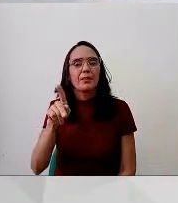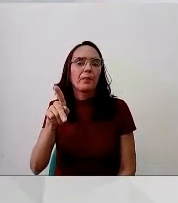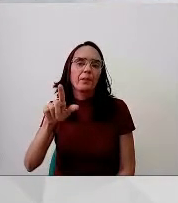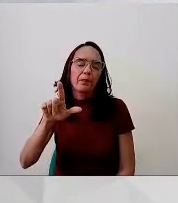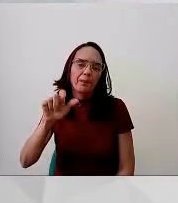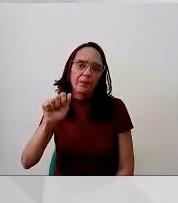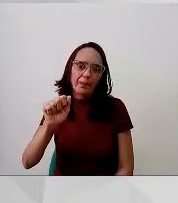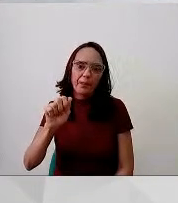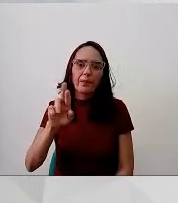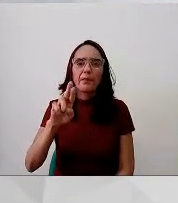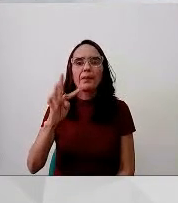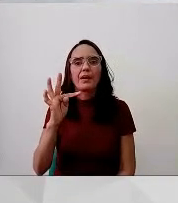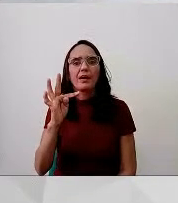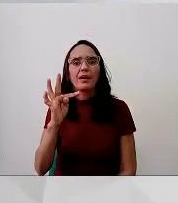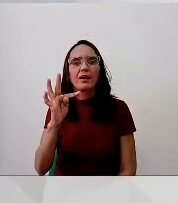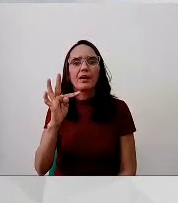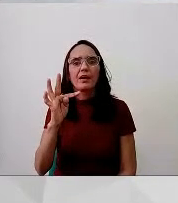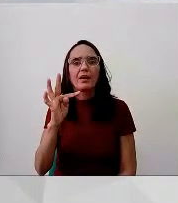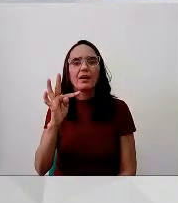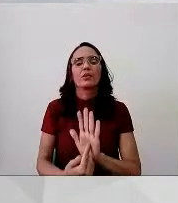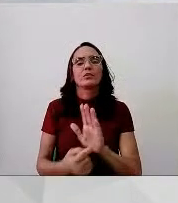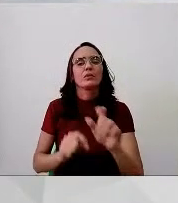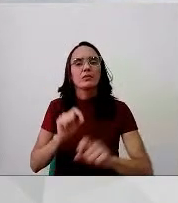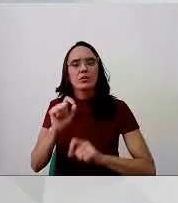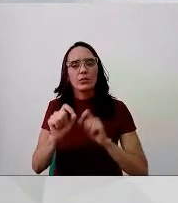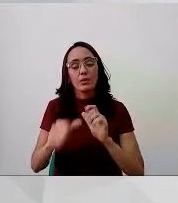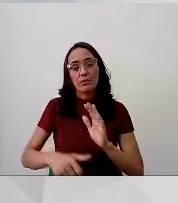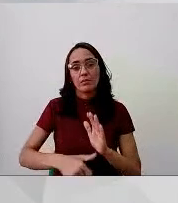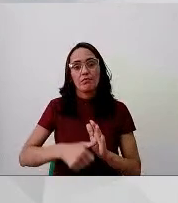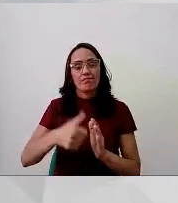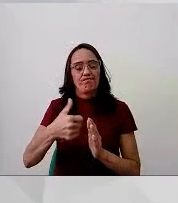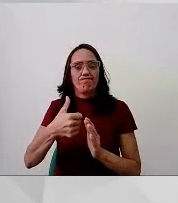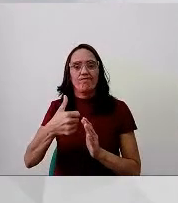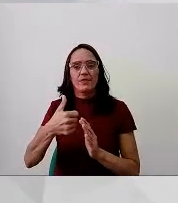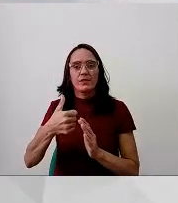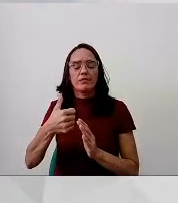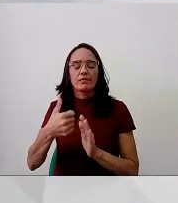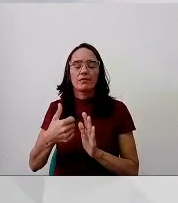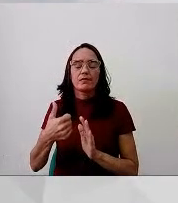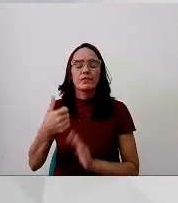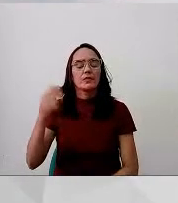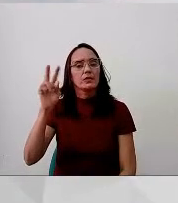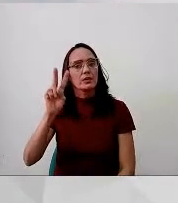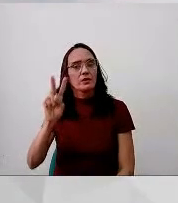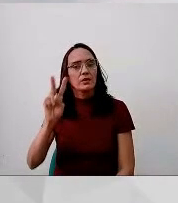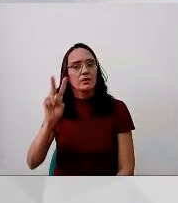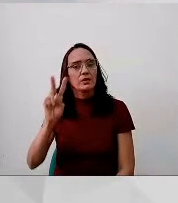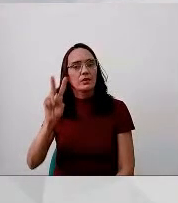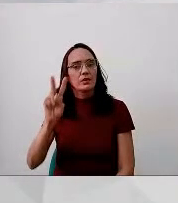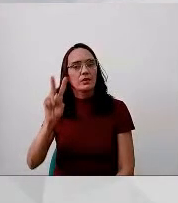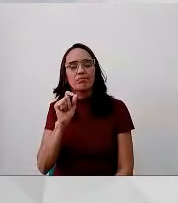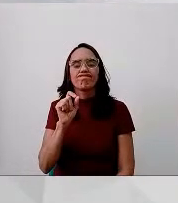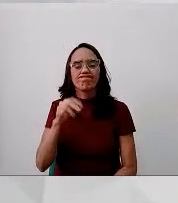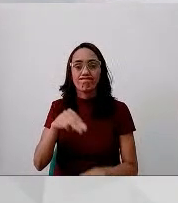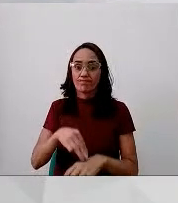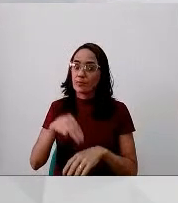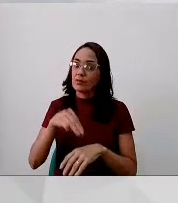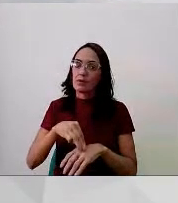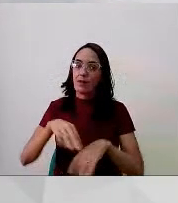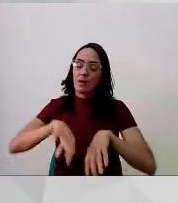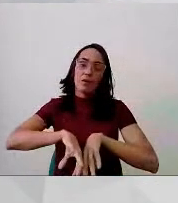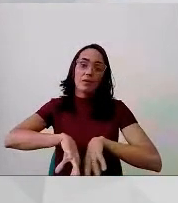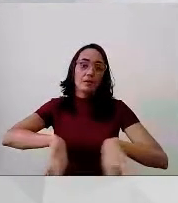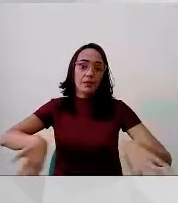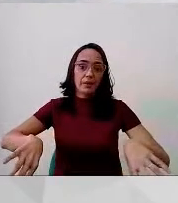vamos dizer, pela primeira vez matematicamente, que o Perceptum só conseguia fazer aquela separação linear e que não tinha